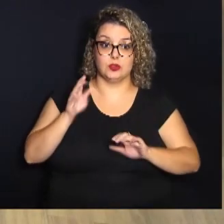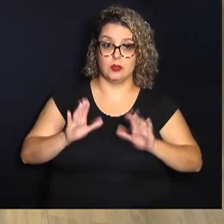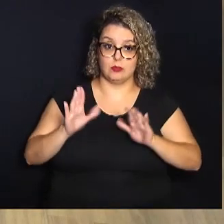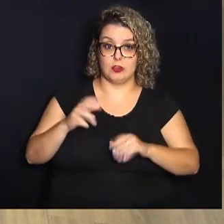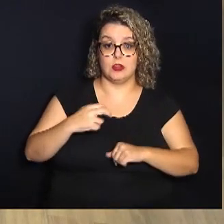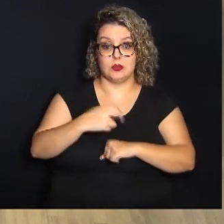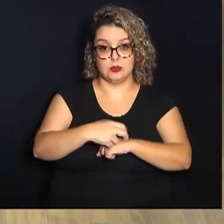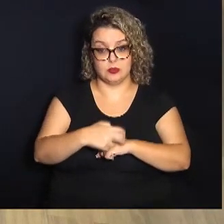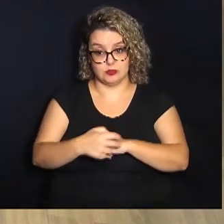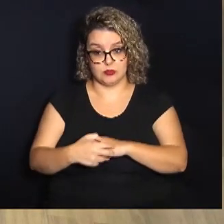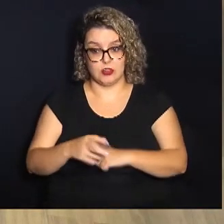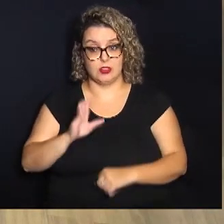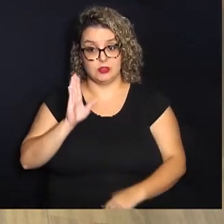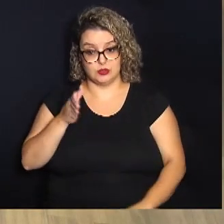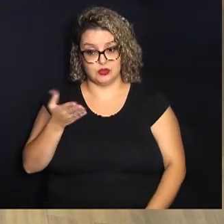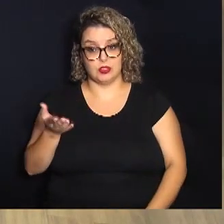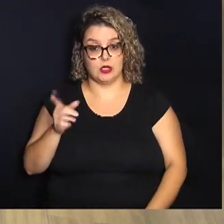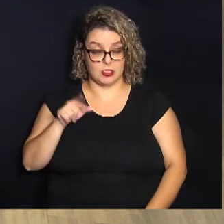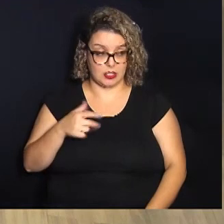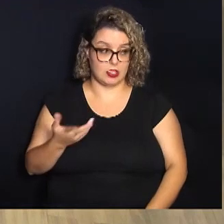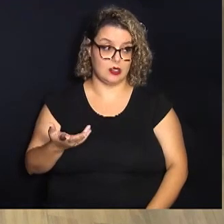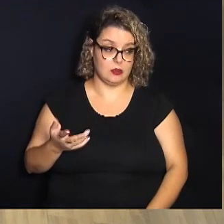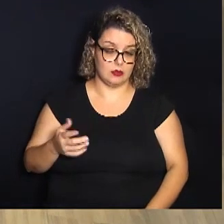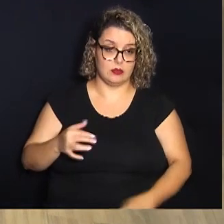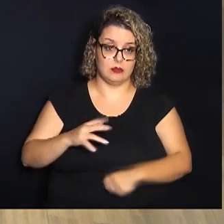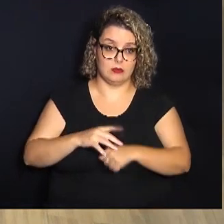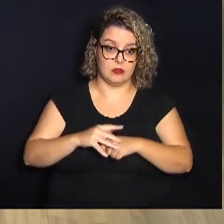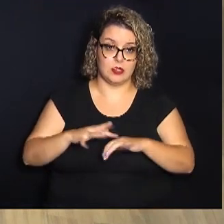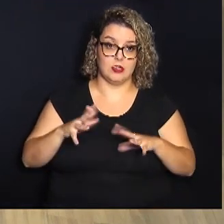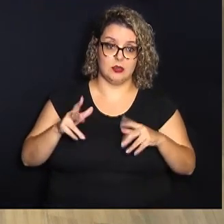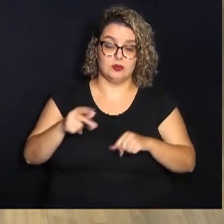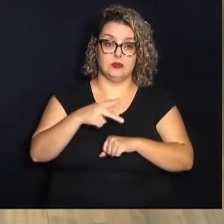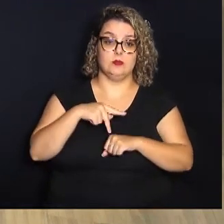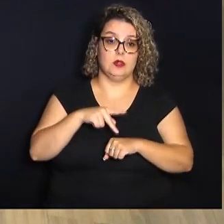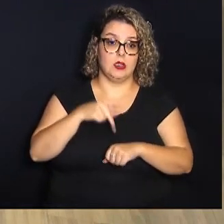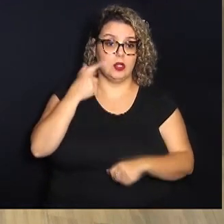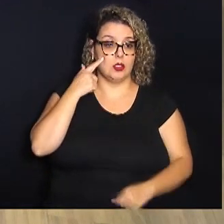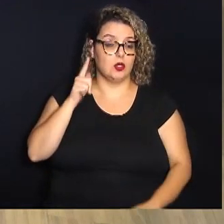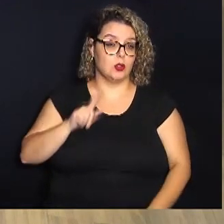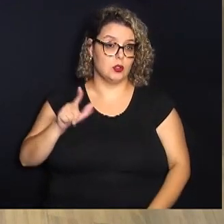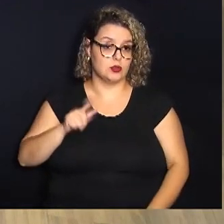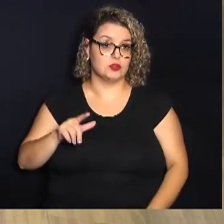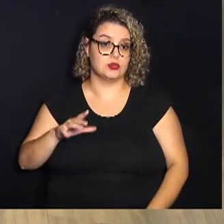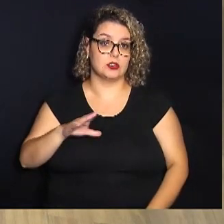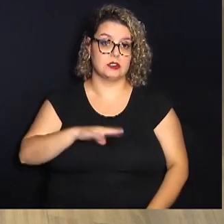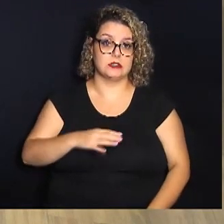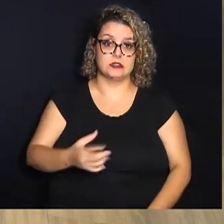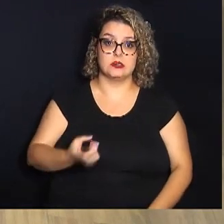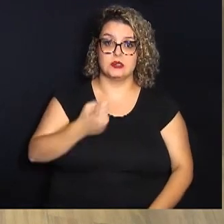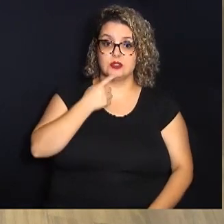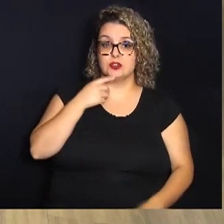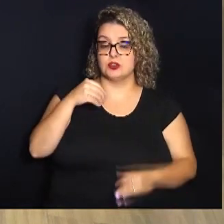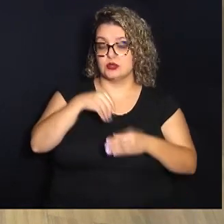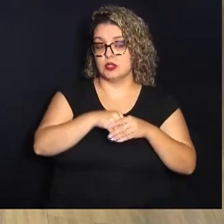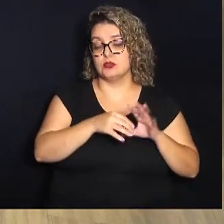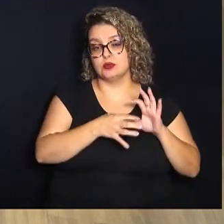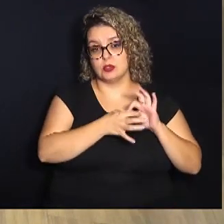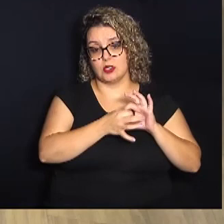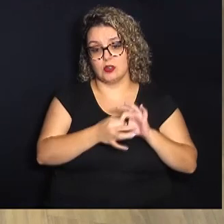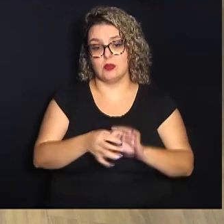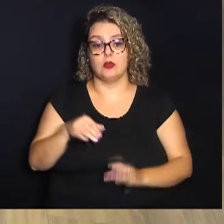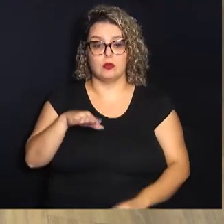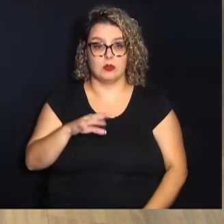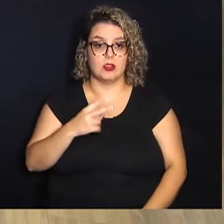a dengue, já que é uma epidemia em todo o nosso país. Claro que a cidade de Campinas está dentro deste contexto, né, com mais de